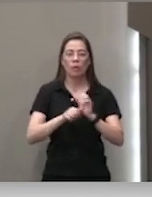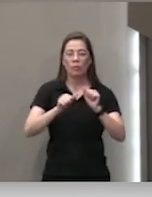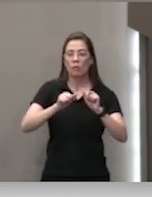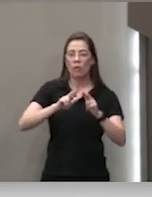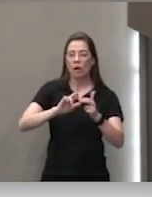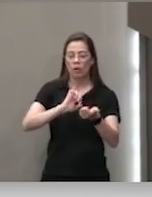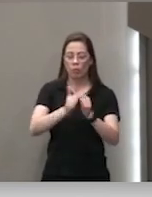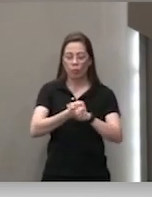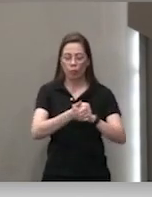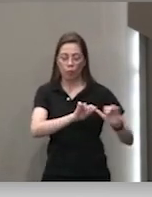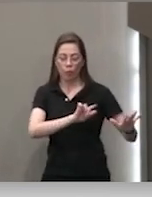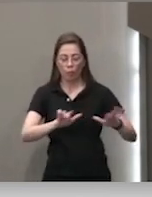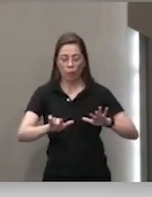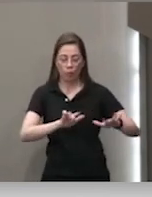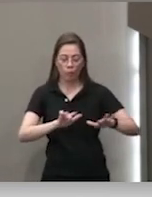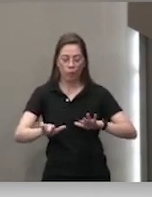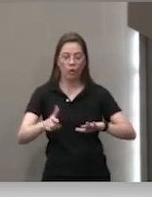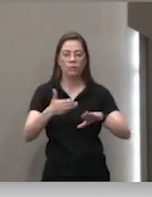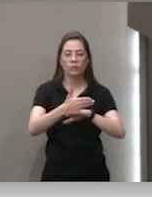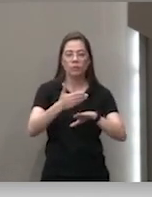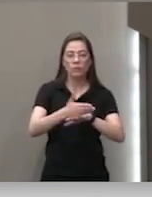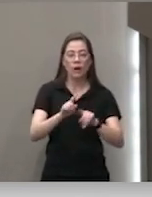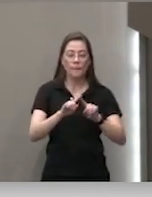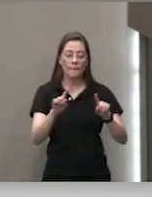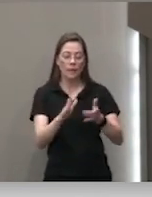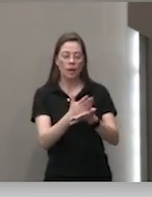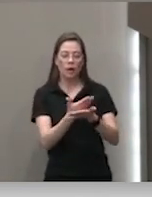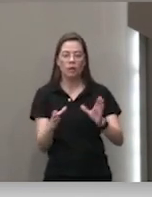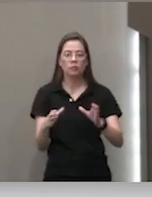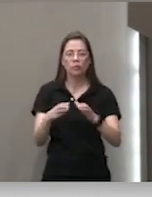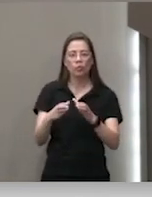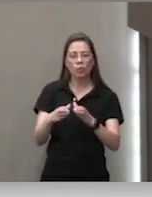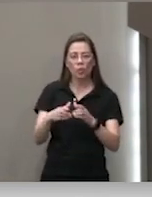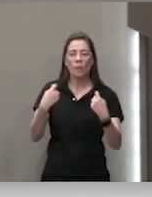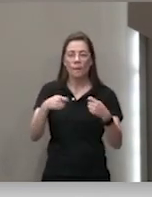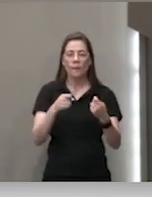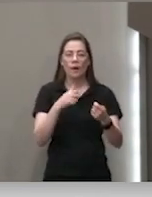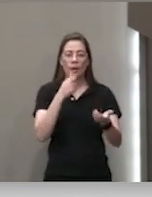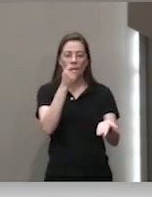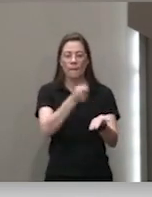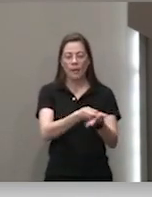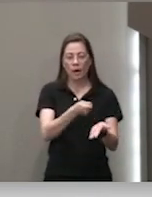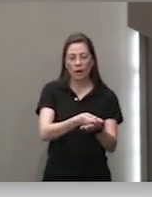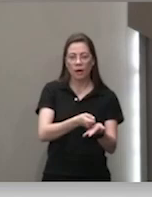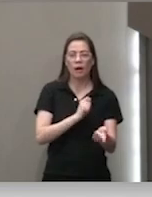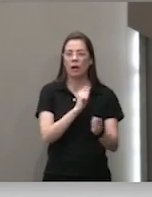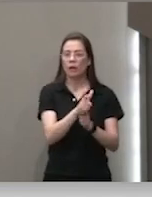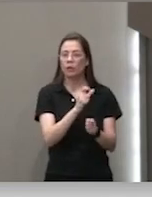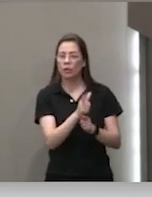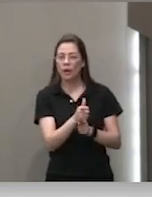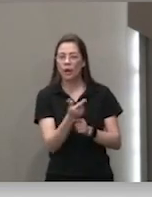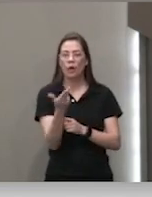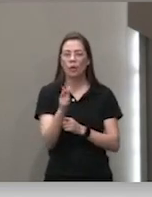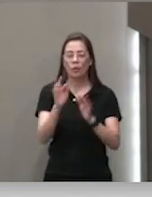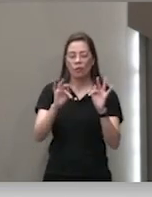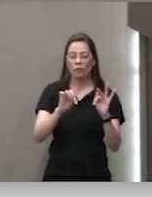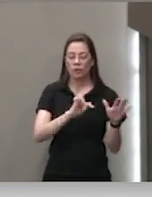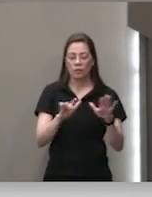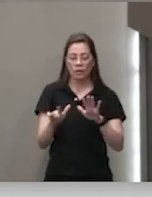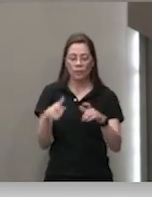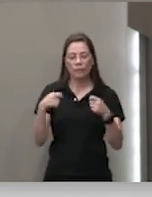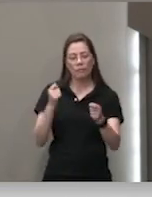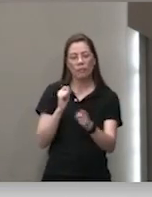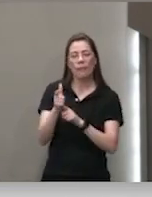são semanais que eles fazem, mas muitas vezes cada grupo tem que pagar aluguel, ou os eventos que eles fazem nos finais de semana tem que